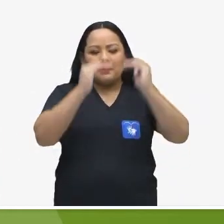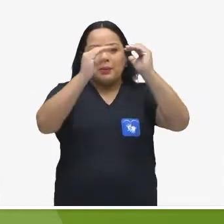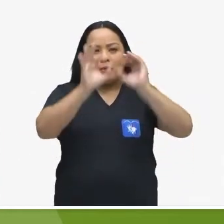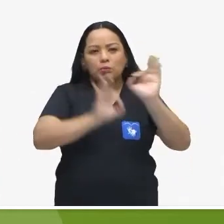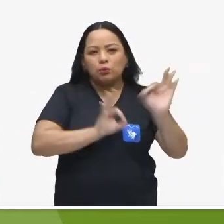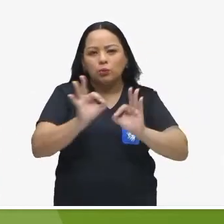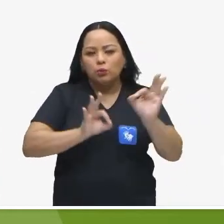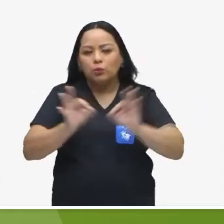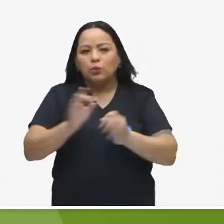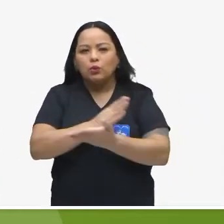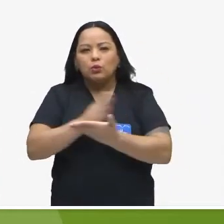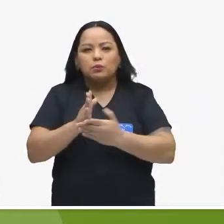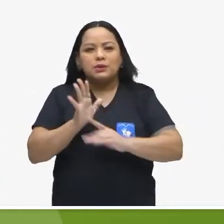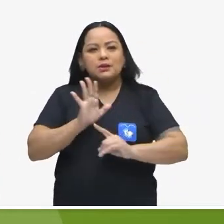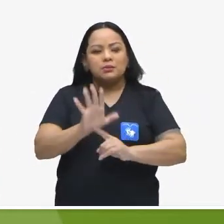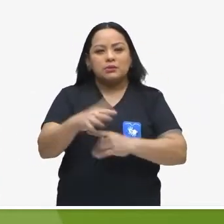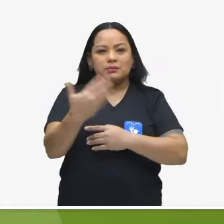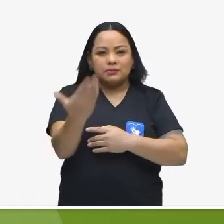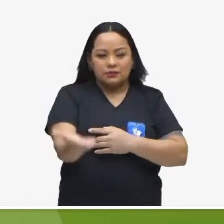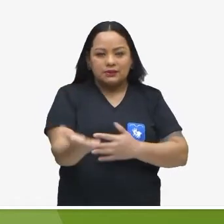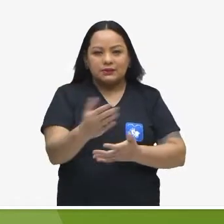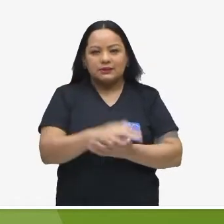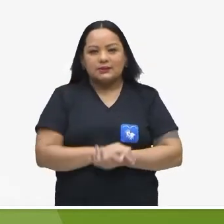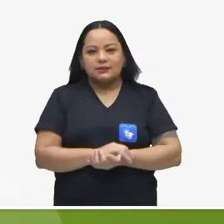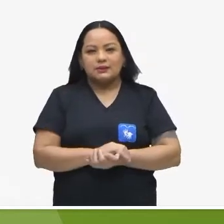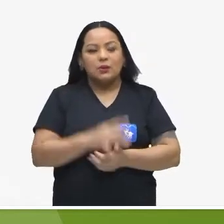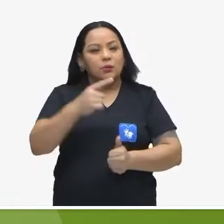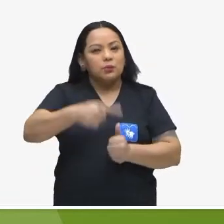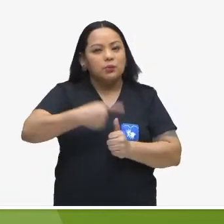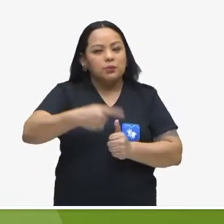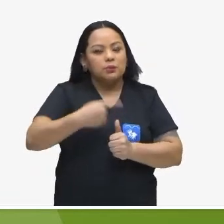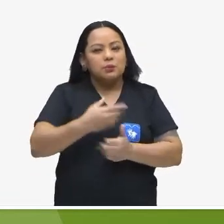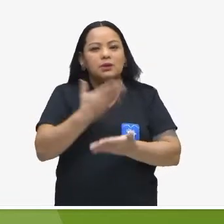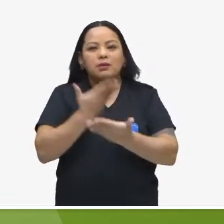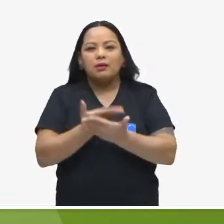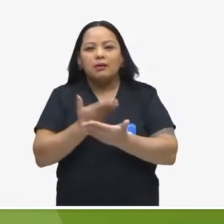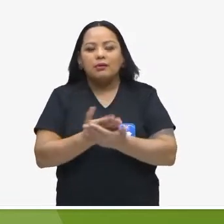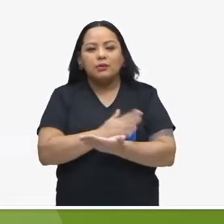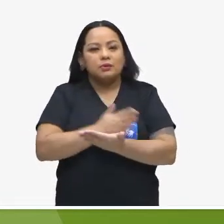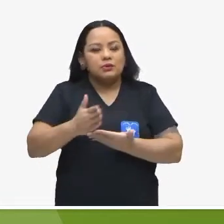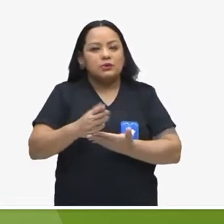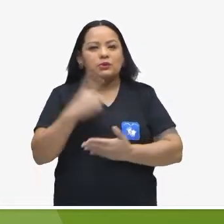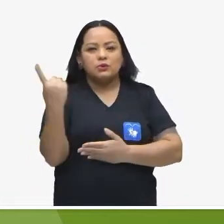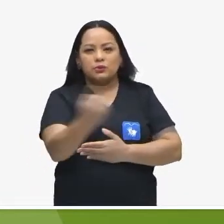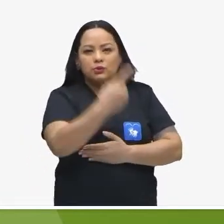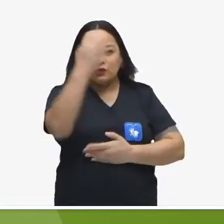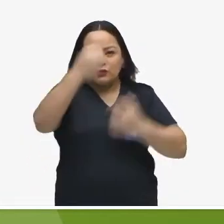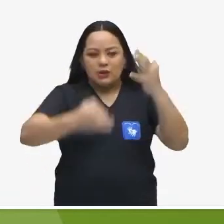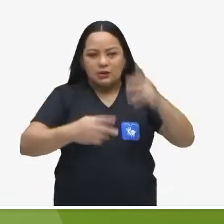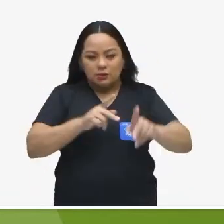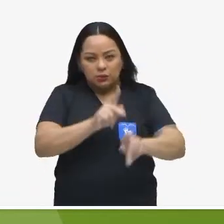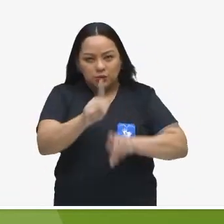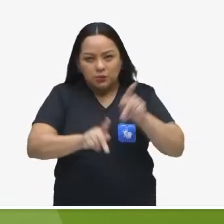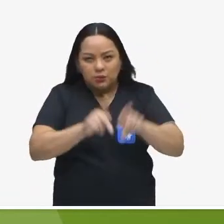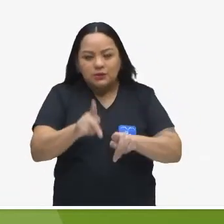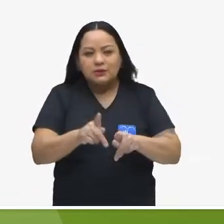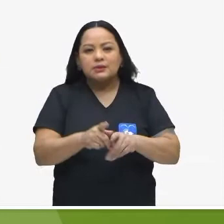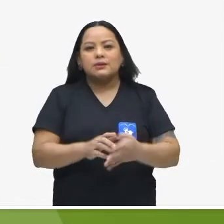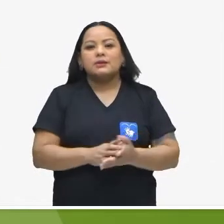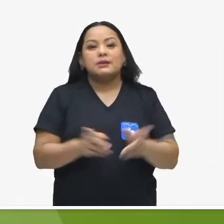que eu comecei a apresentar para vocês. Então, no primeiro momento da nossa aula, nós falamos de população e